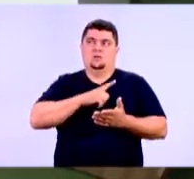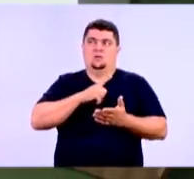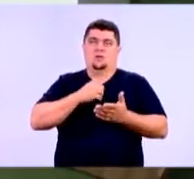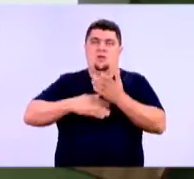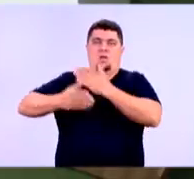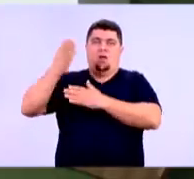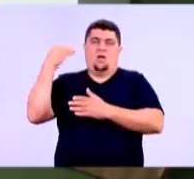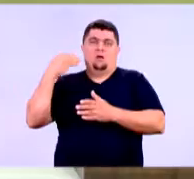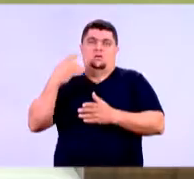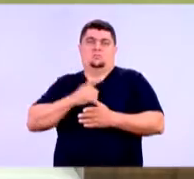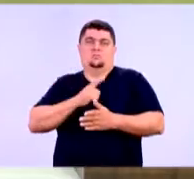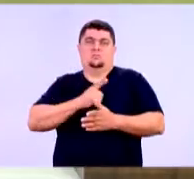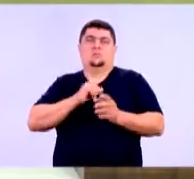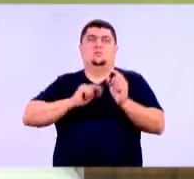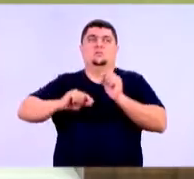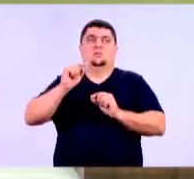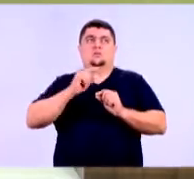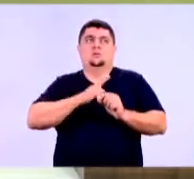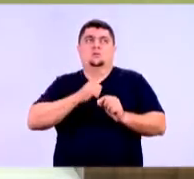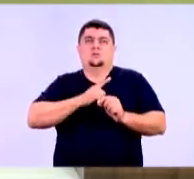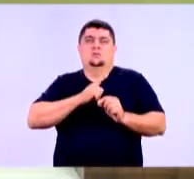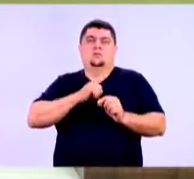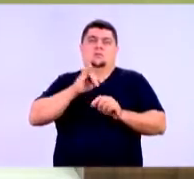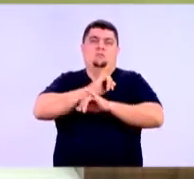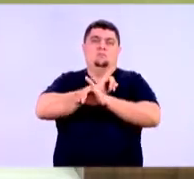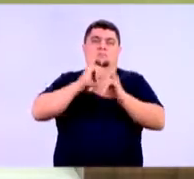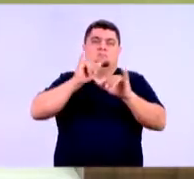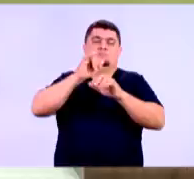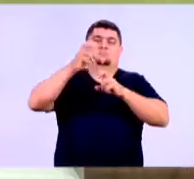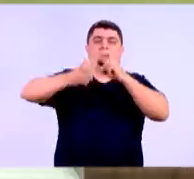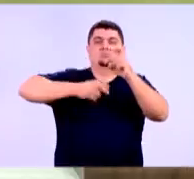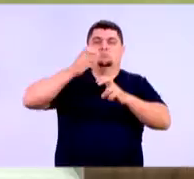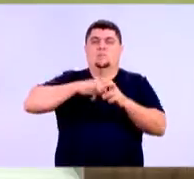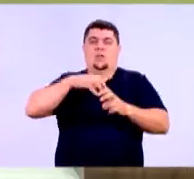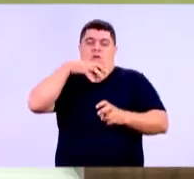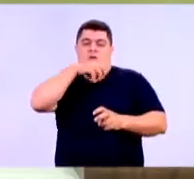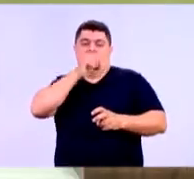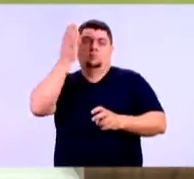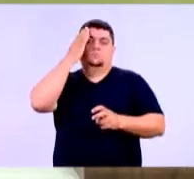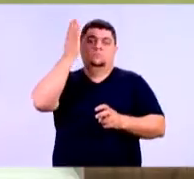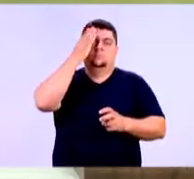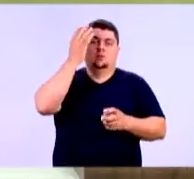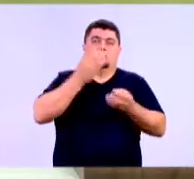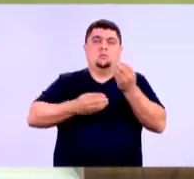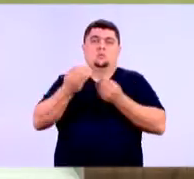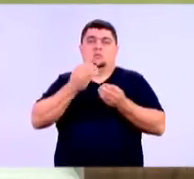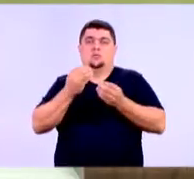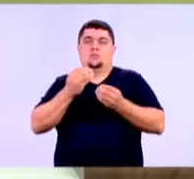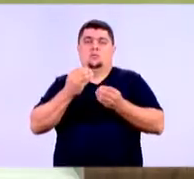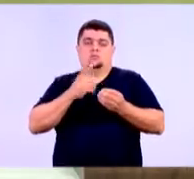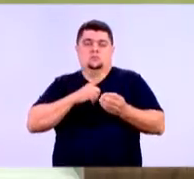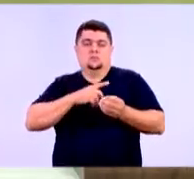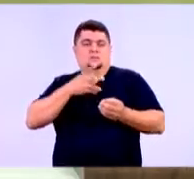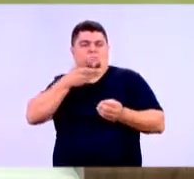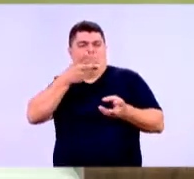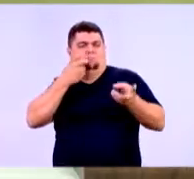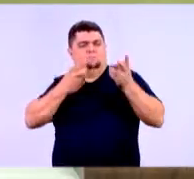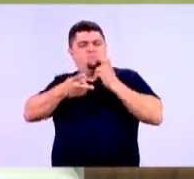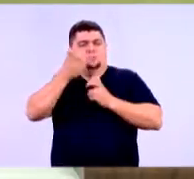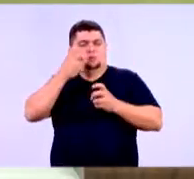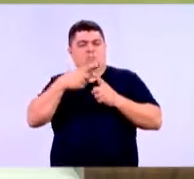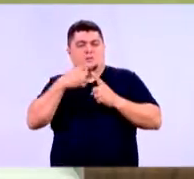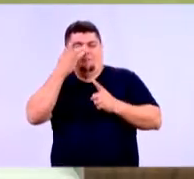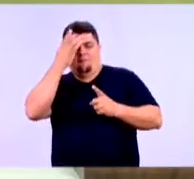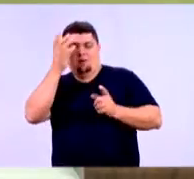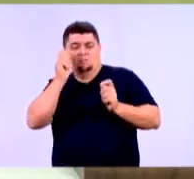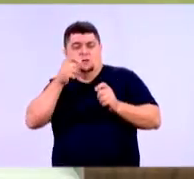passada, é todo informatizado, então você consegue de forma fácil e rápida ter um acesso a essa informação, facilitando assim a sua